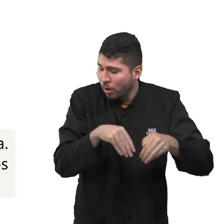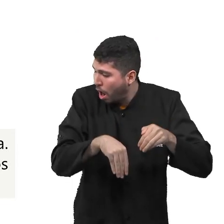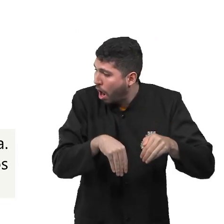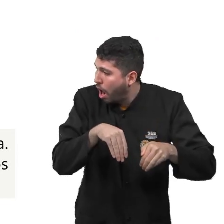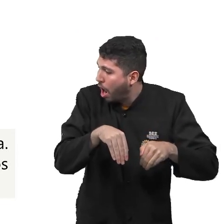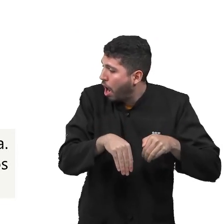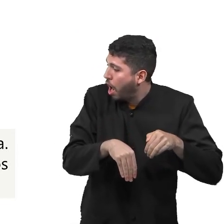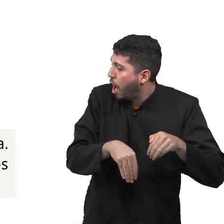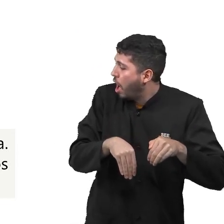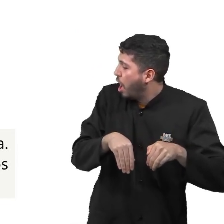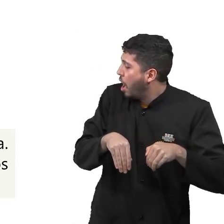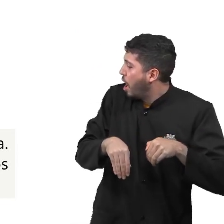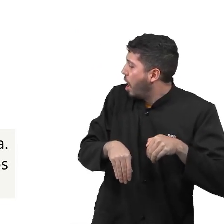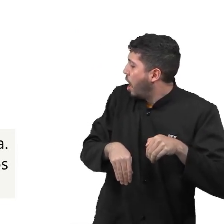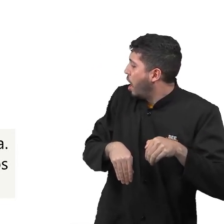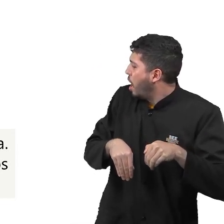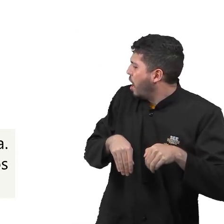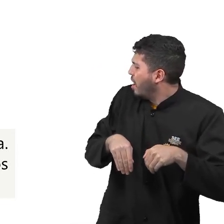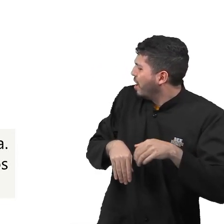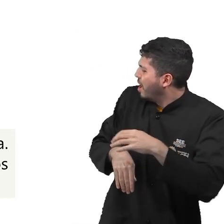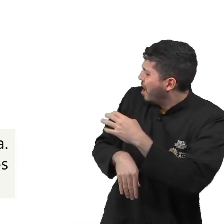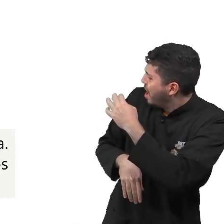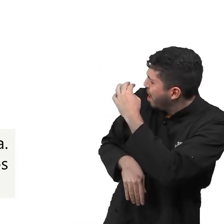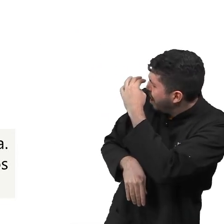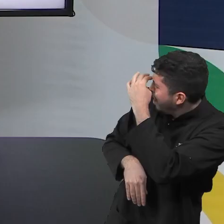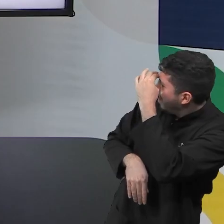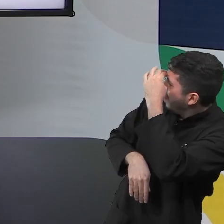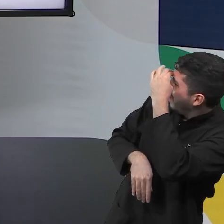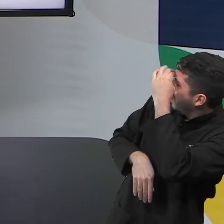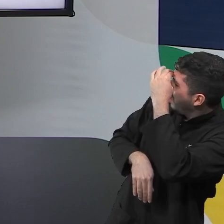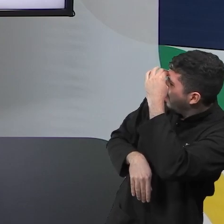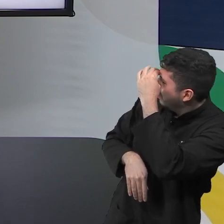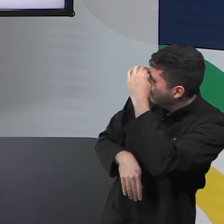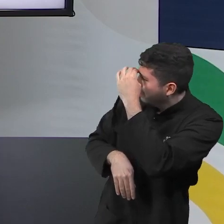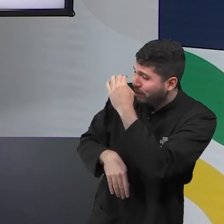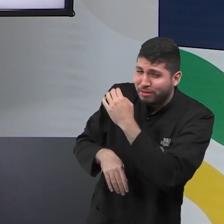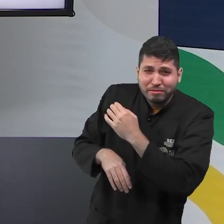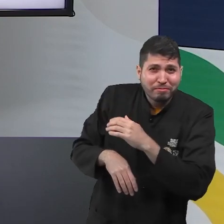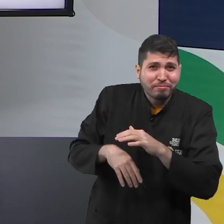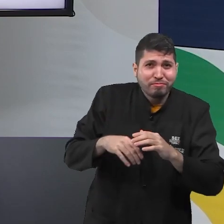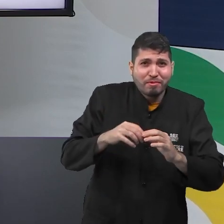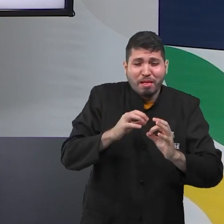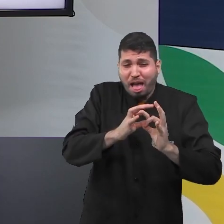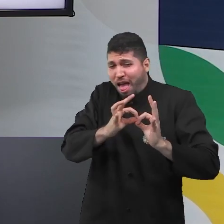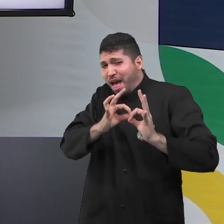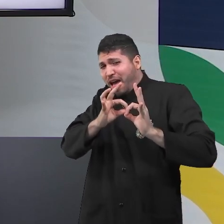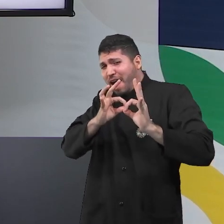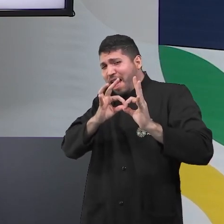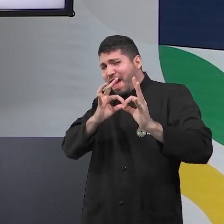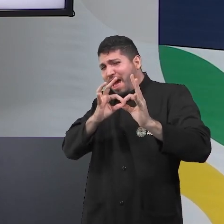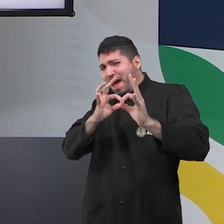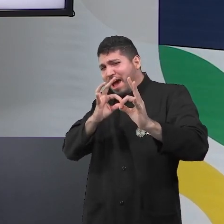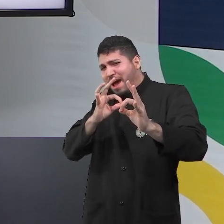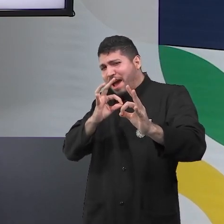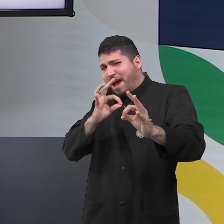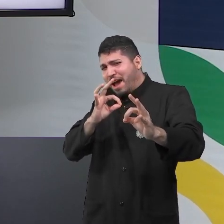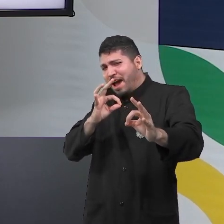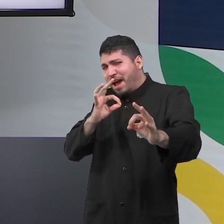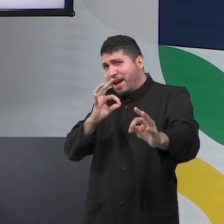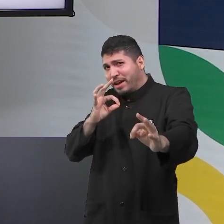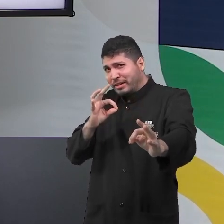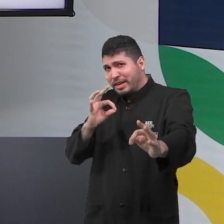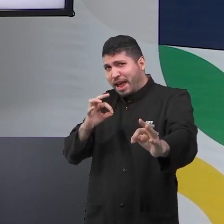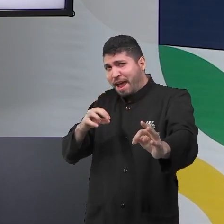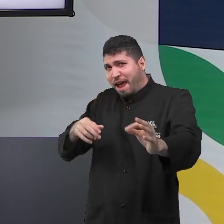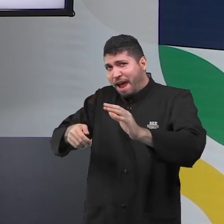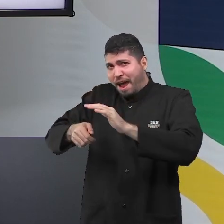se encontrava a uns poucos passos da linha do início. Ou seja, ele correu tanto que ao olhar para trás, ele só olhou, né,